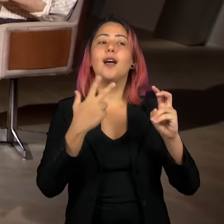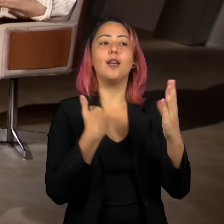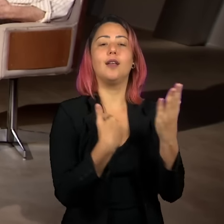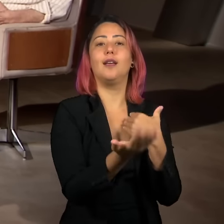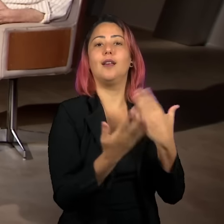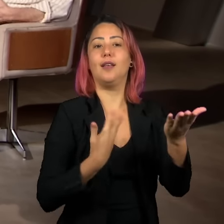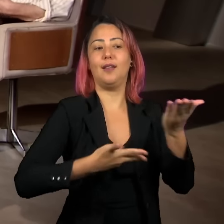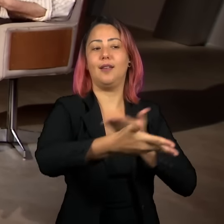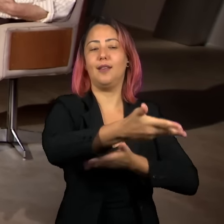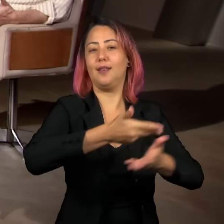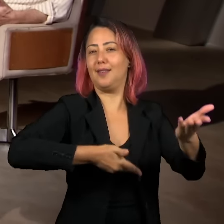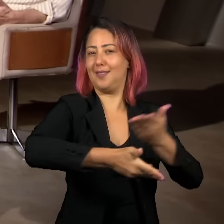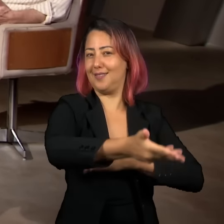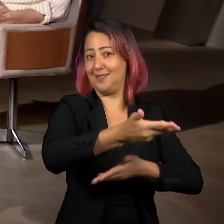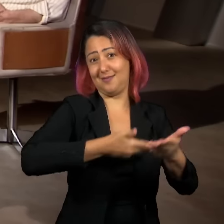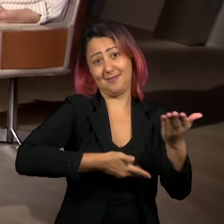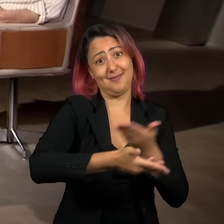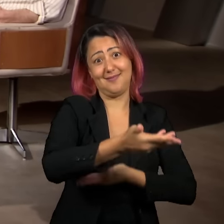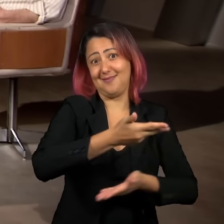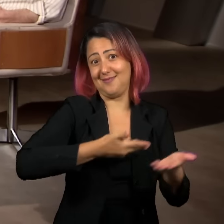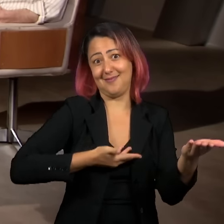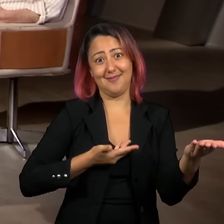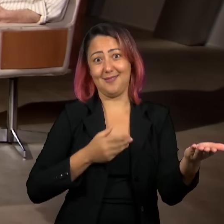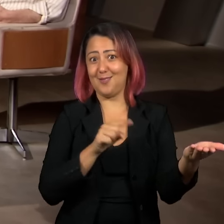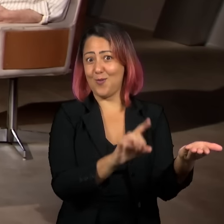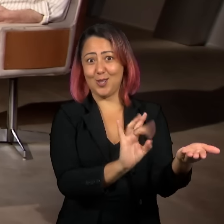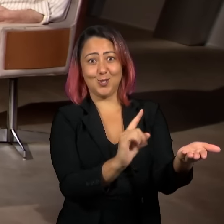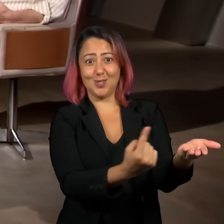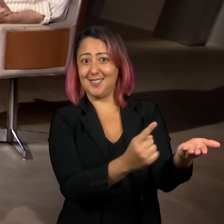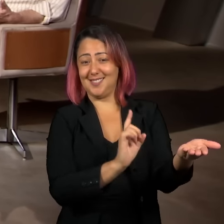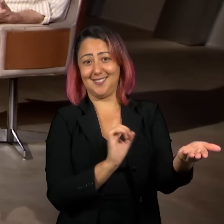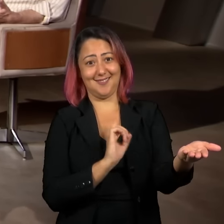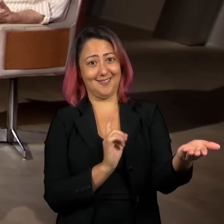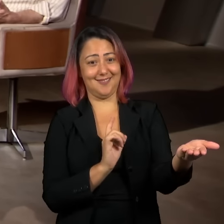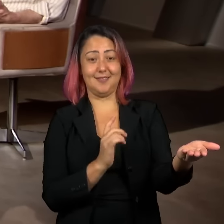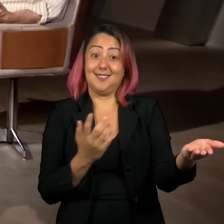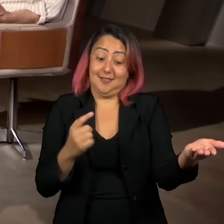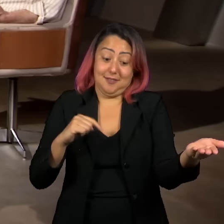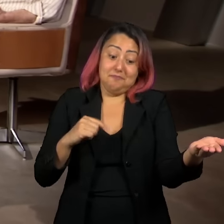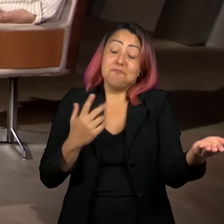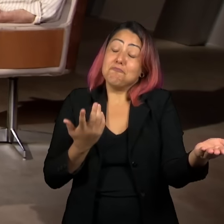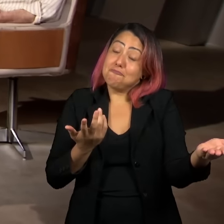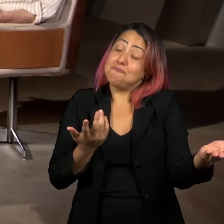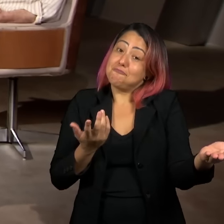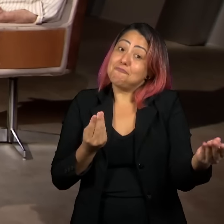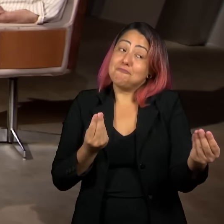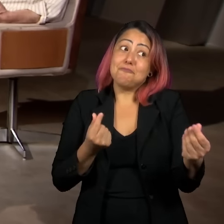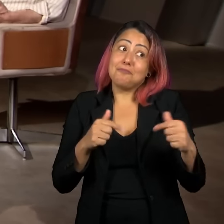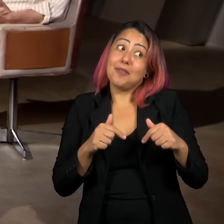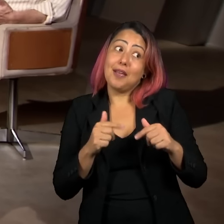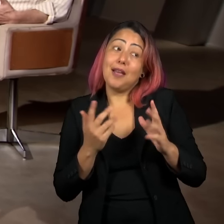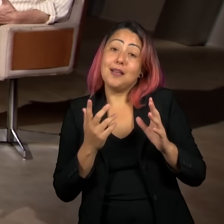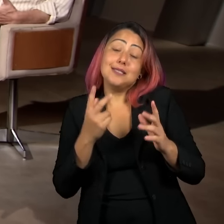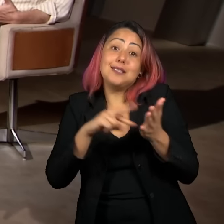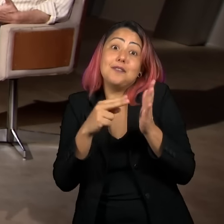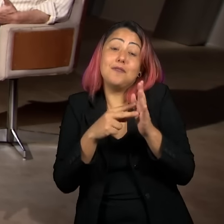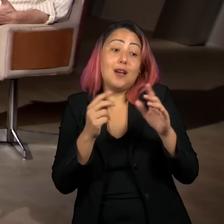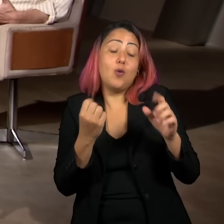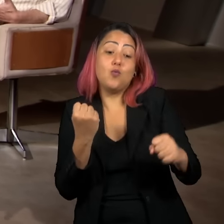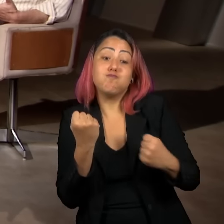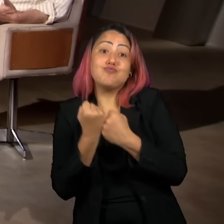poder receber aquilo que você você espera e isso é um um um parceiro né